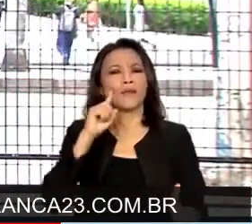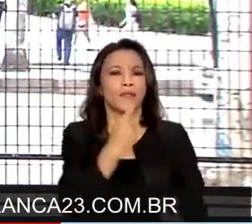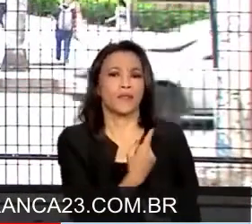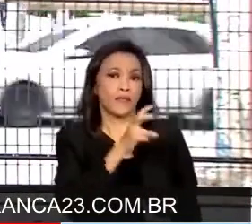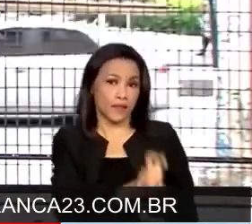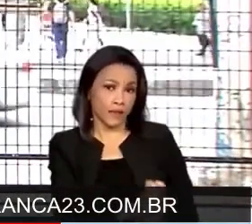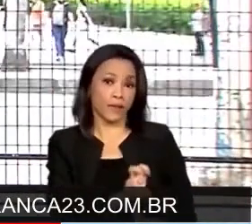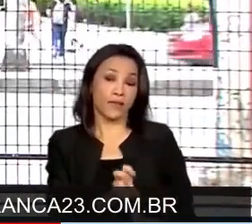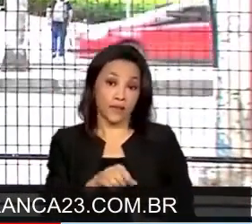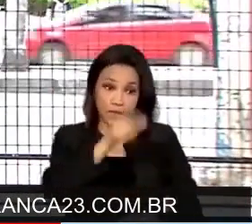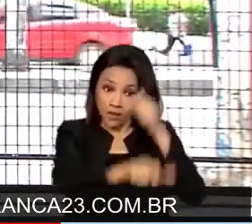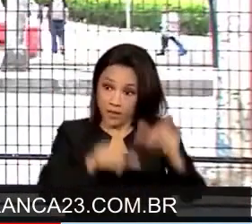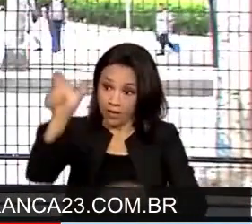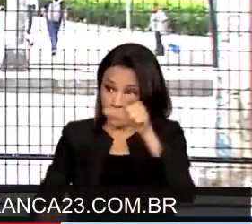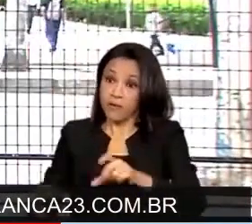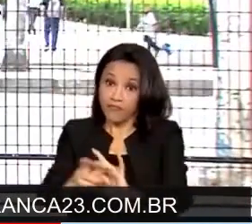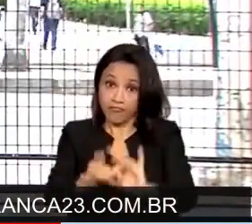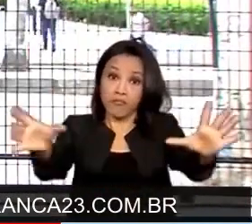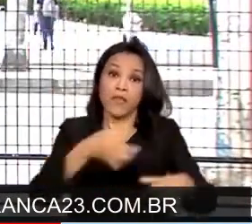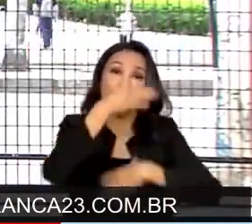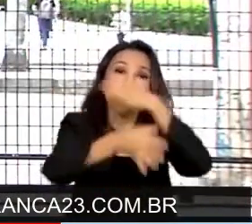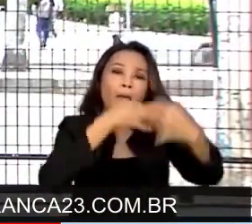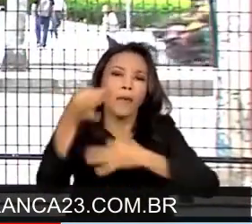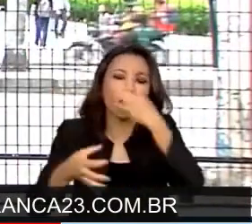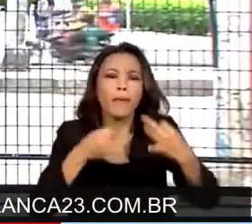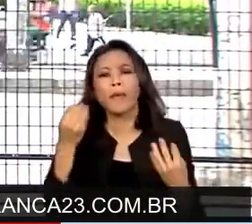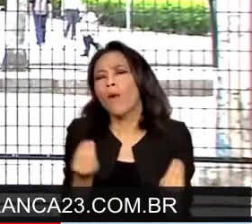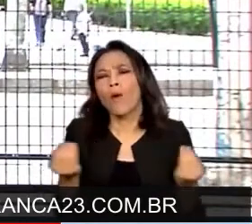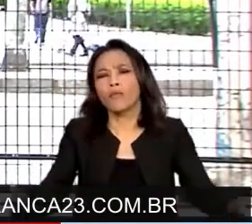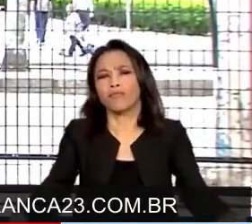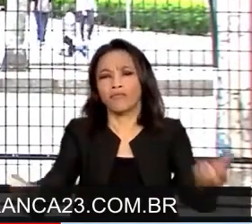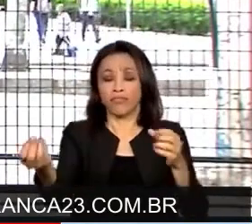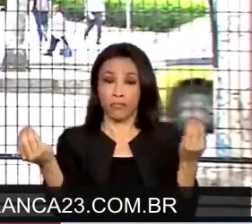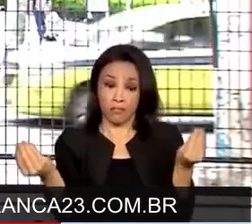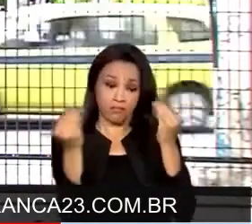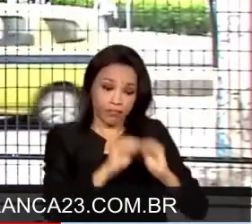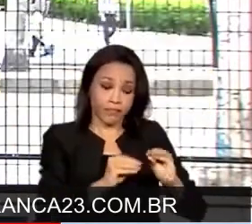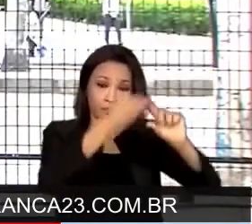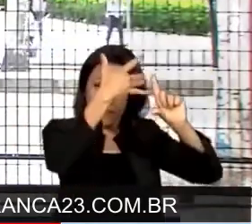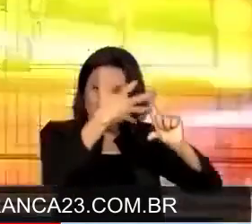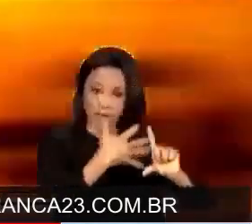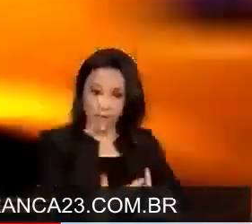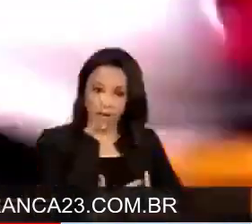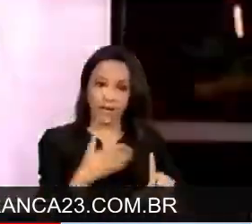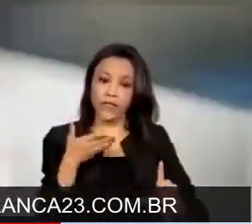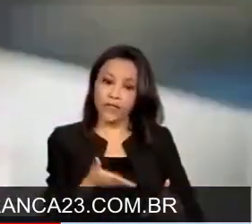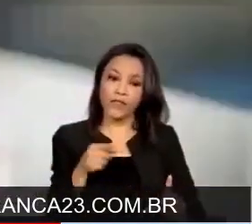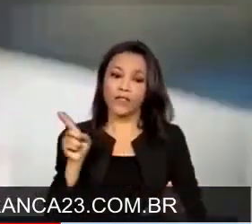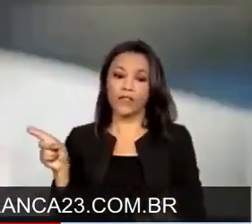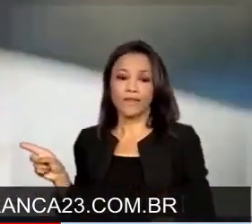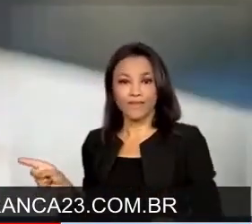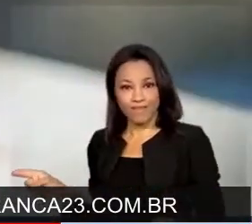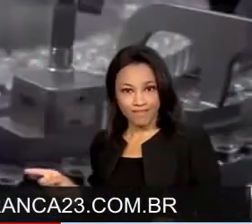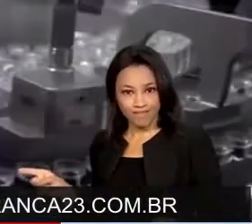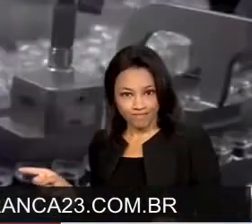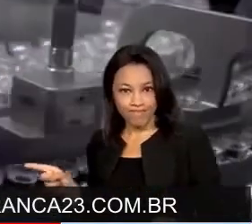vão poder participar dessa consulta pública. As manifestações podem ser enviadas ao site da Conitec, que é a Comissão Nacional de